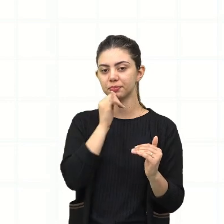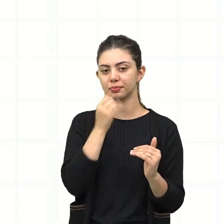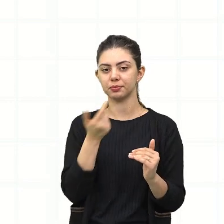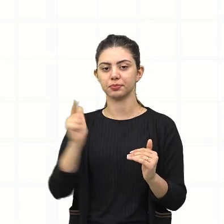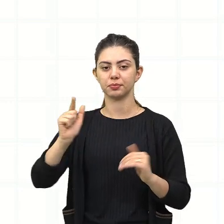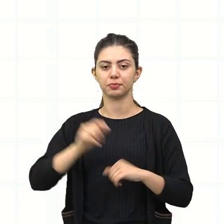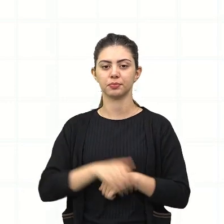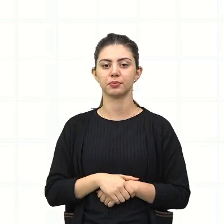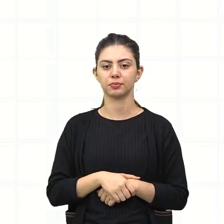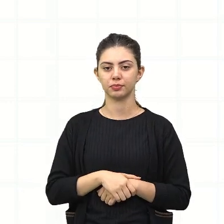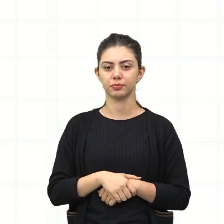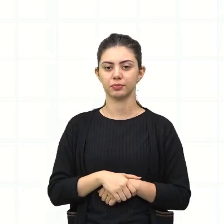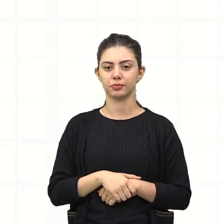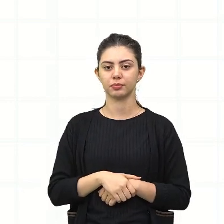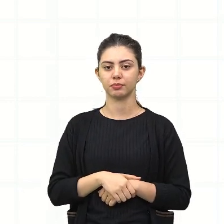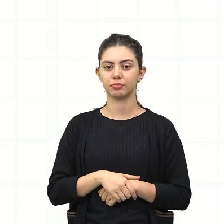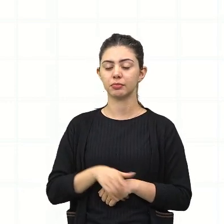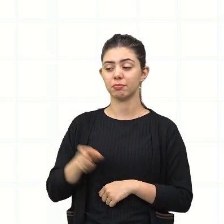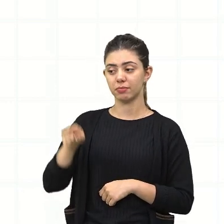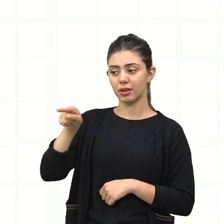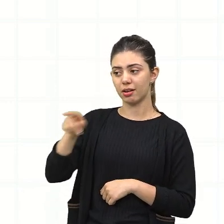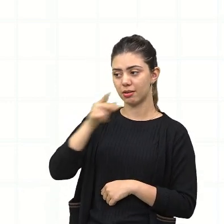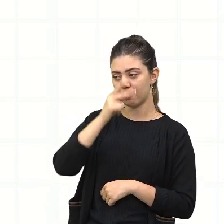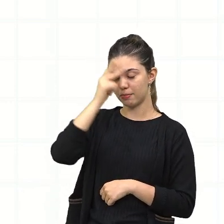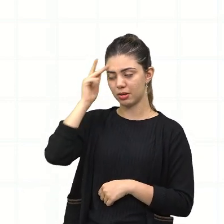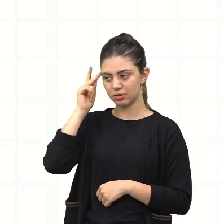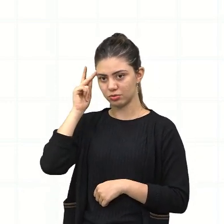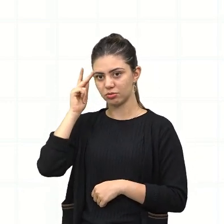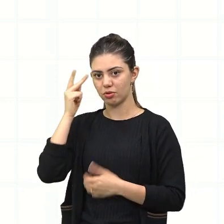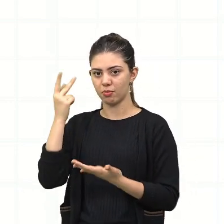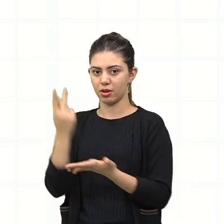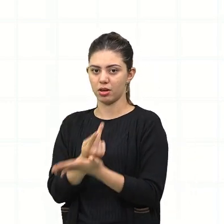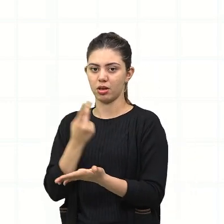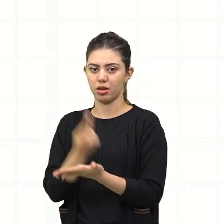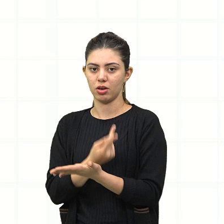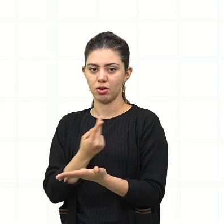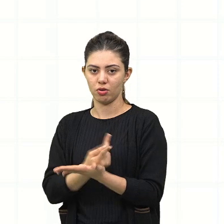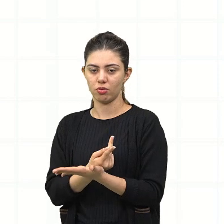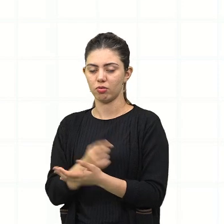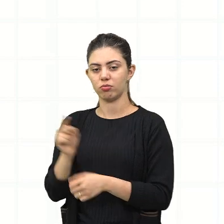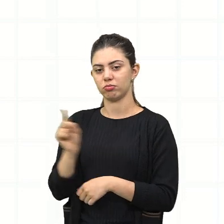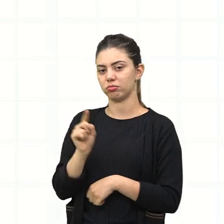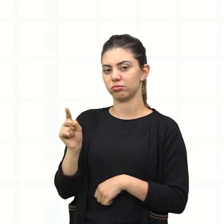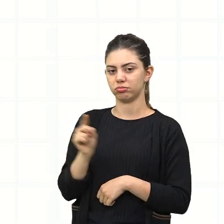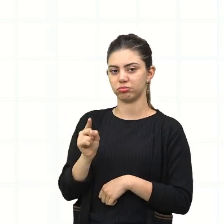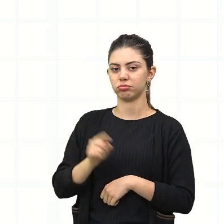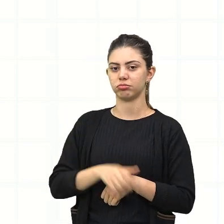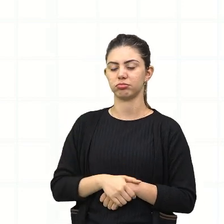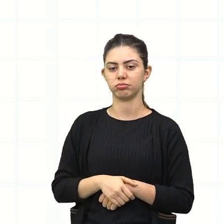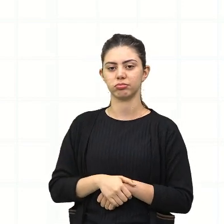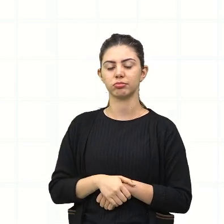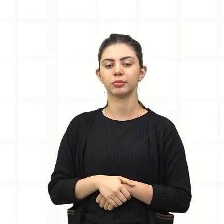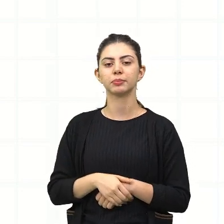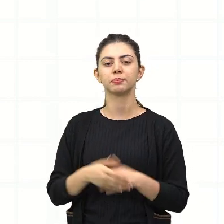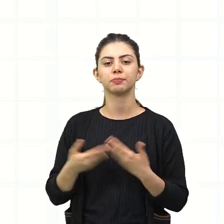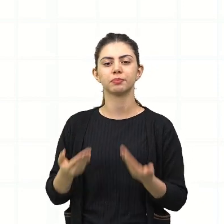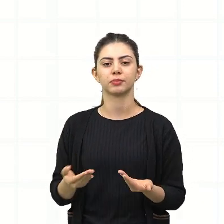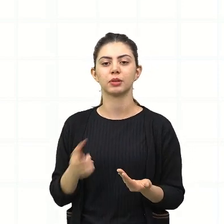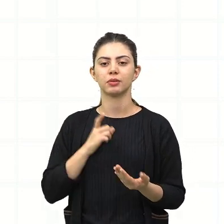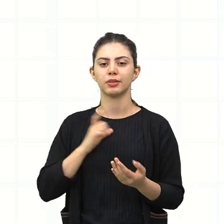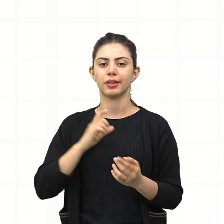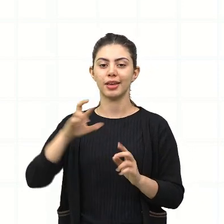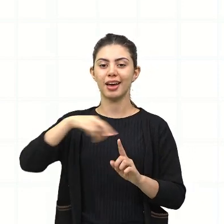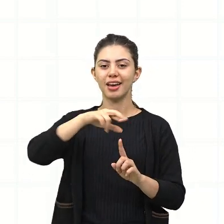novamente, identifiquei o meu pronome relativo, que está se referindo ao termo anterior, que, como a gente viu aqui, se refere